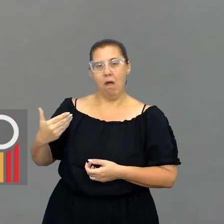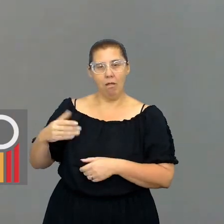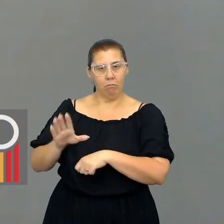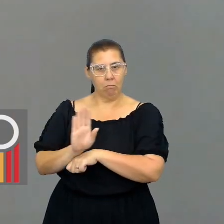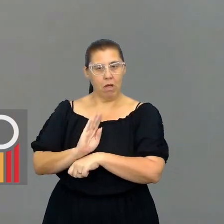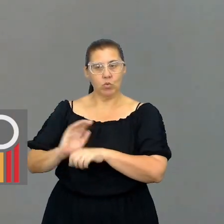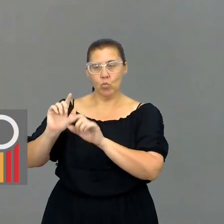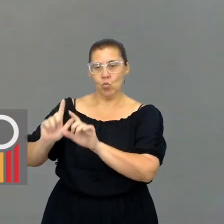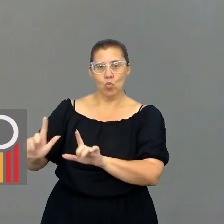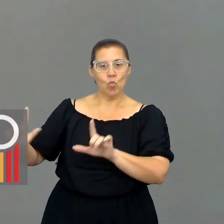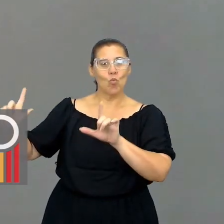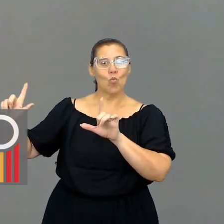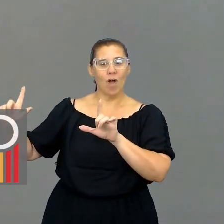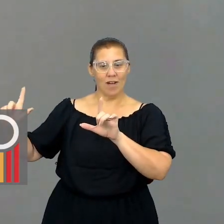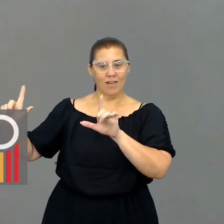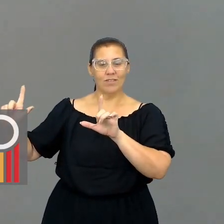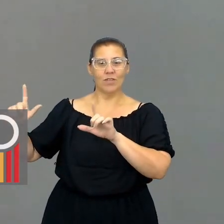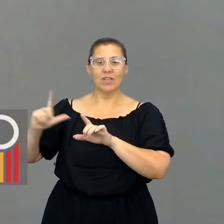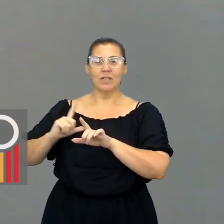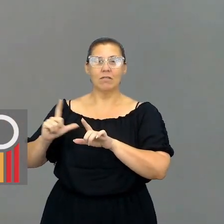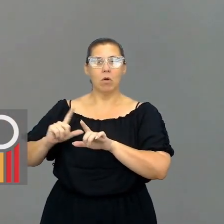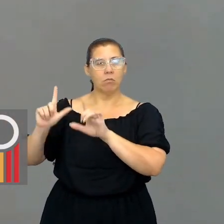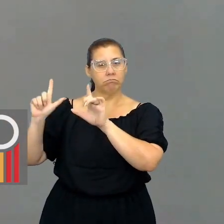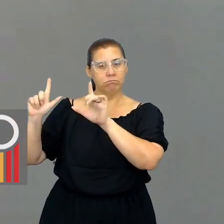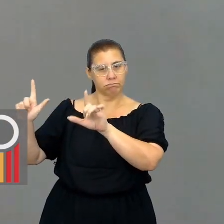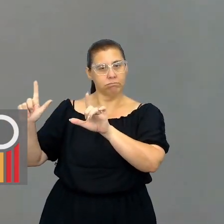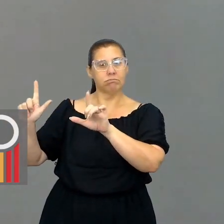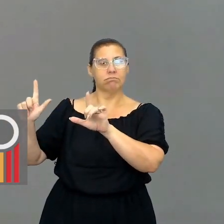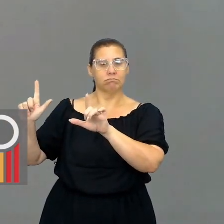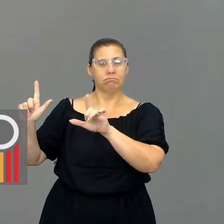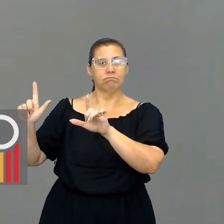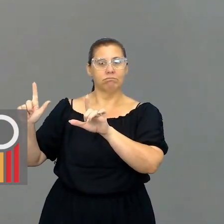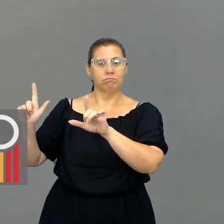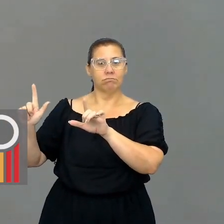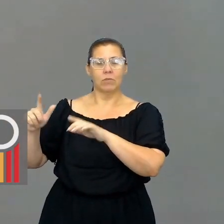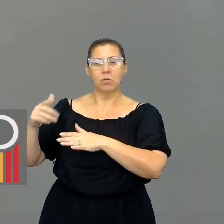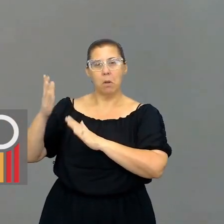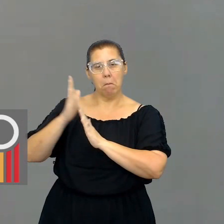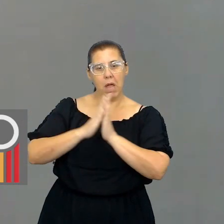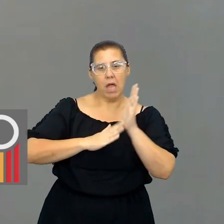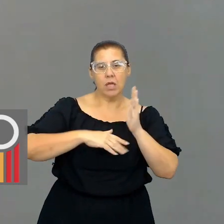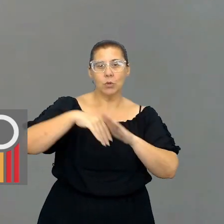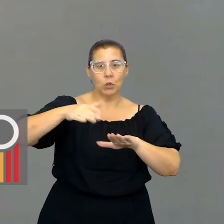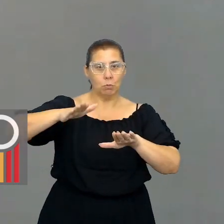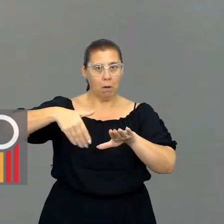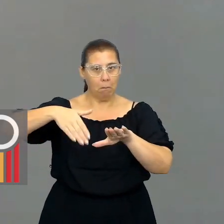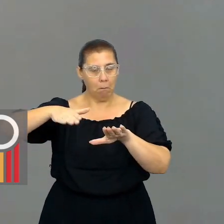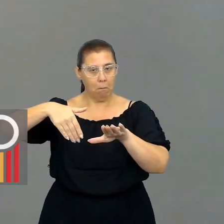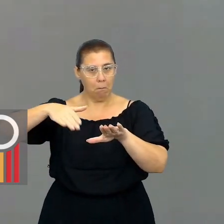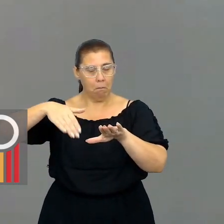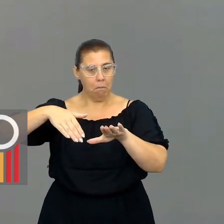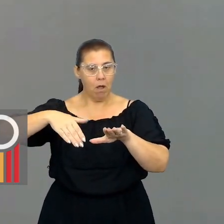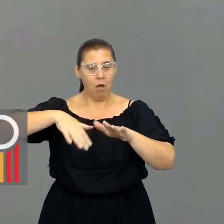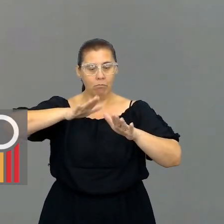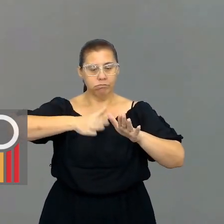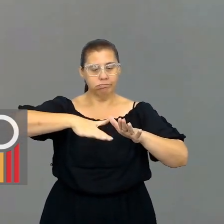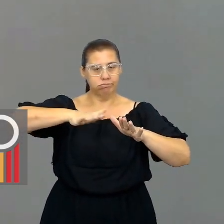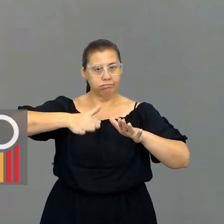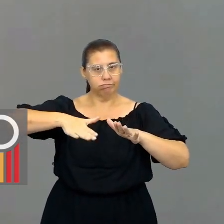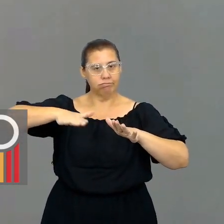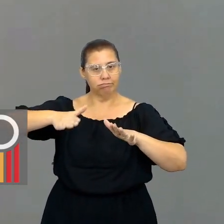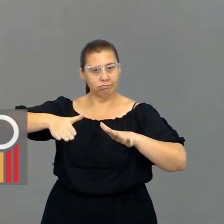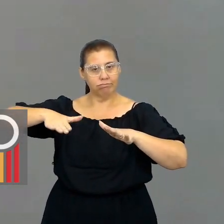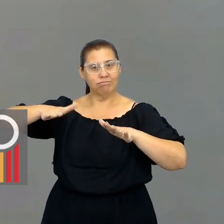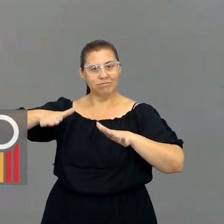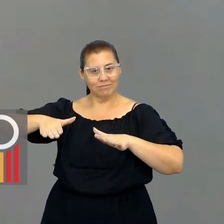com um quadro, que tem uma imagem, né, nesse quadro tem a pintura de uma praia, cujas ondas estão